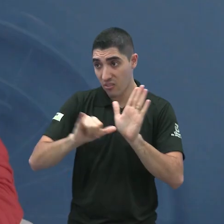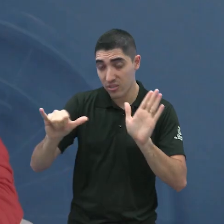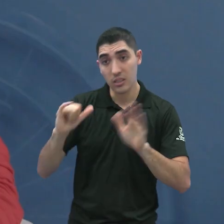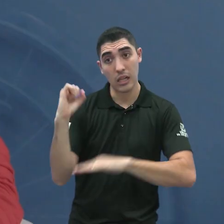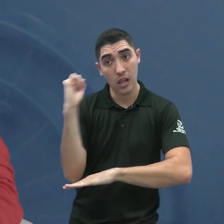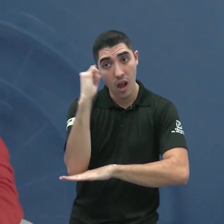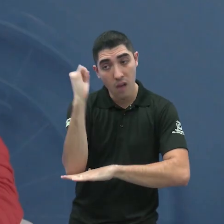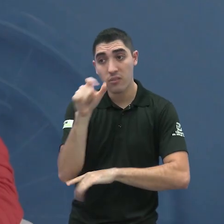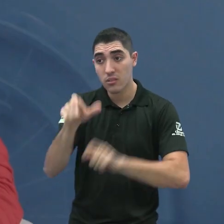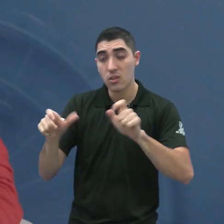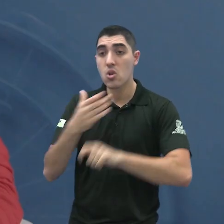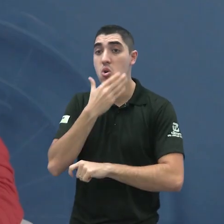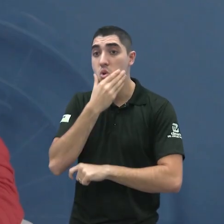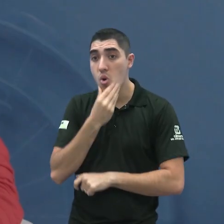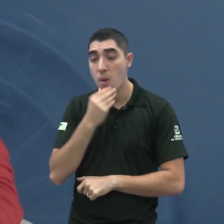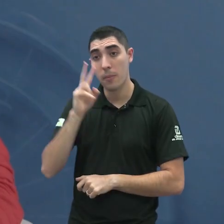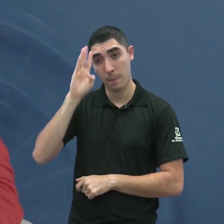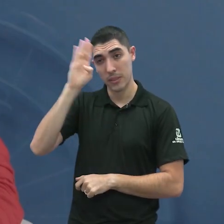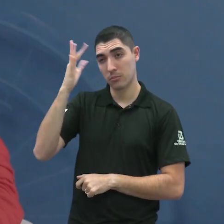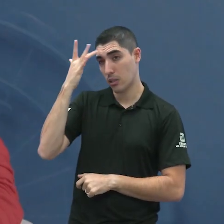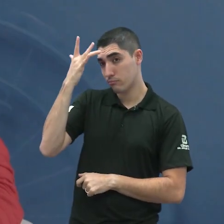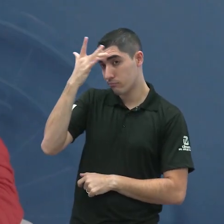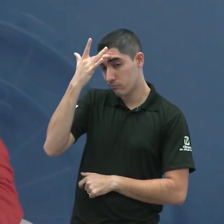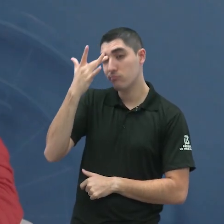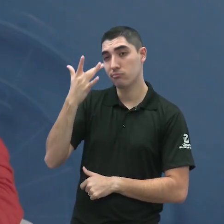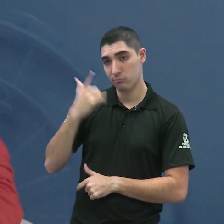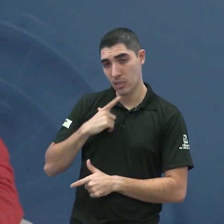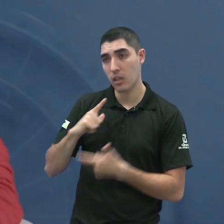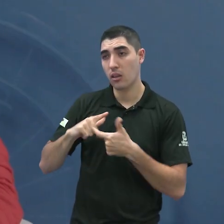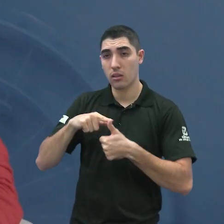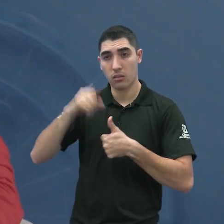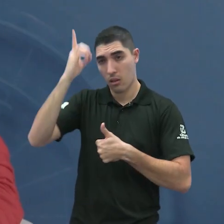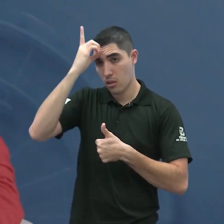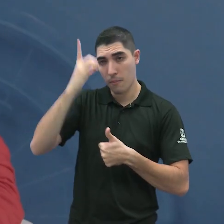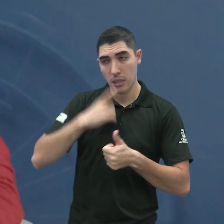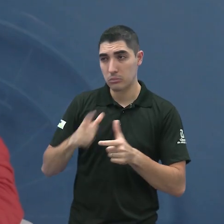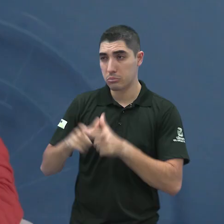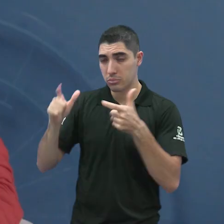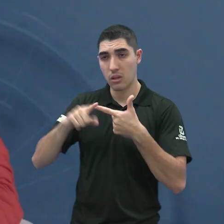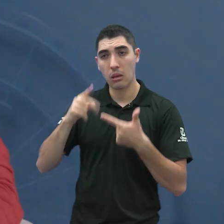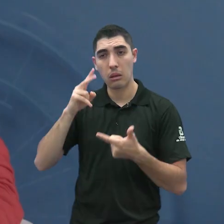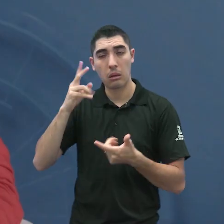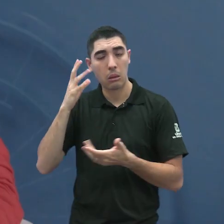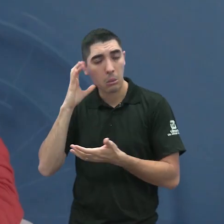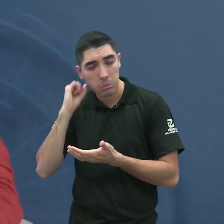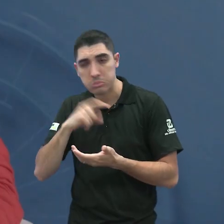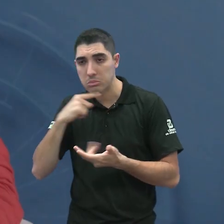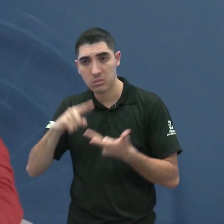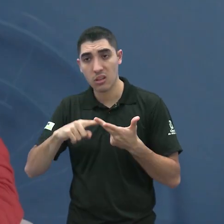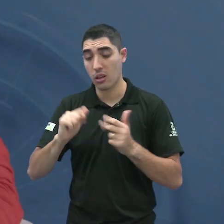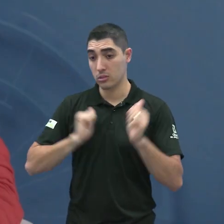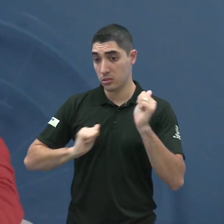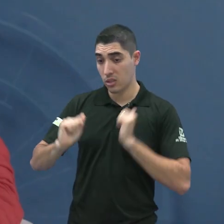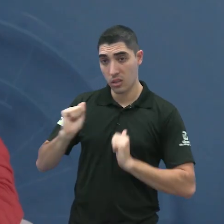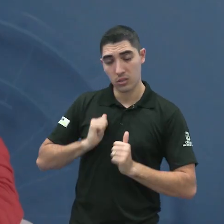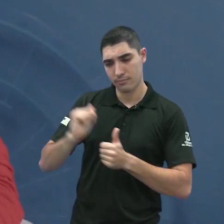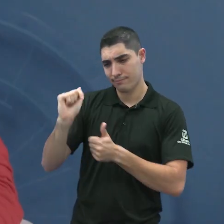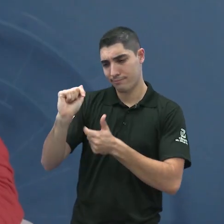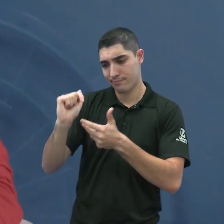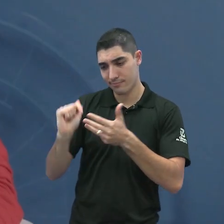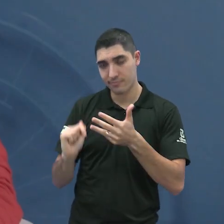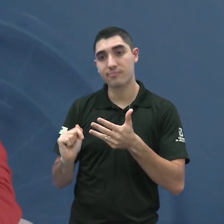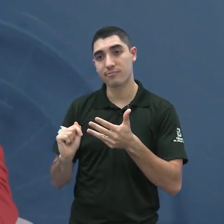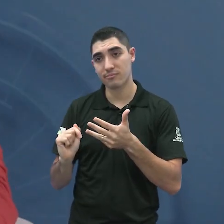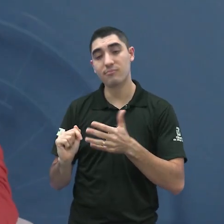em relação à saúde mental, principalmente do homem, as taxas de depressão, insônia, ansiedade principalmente. E isso